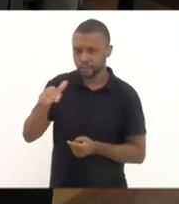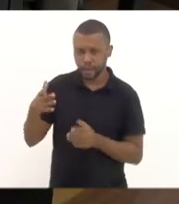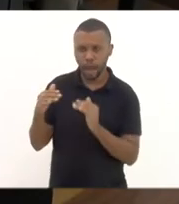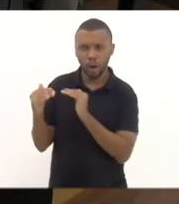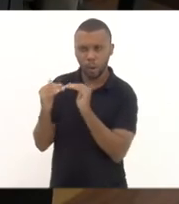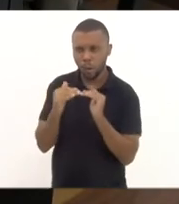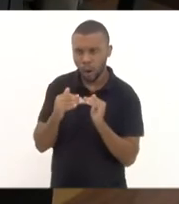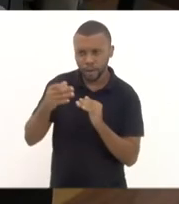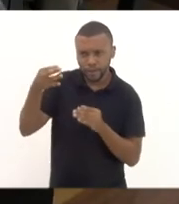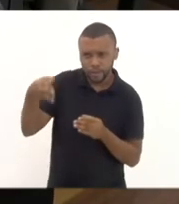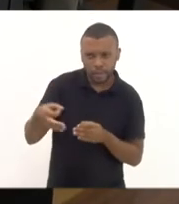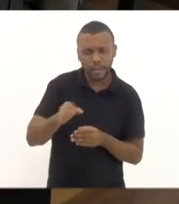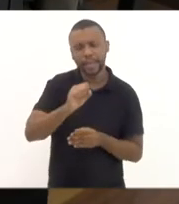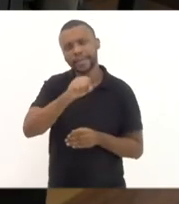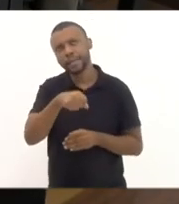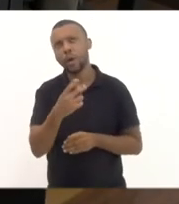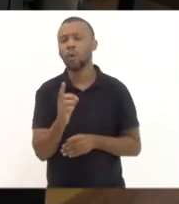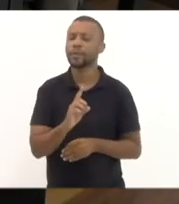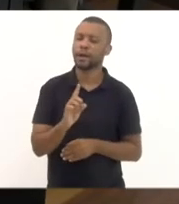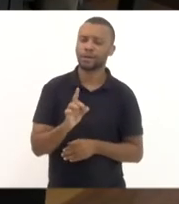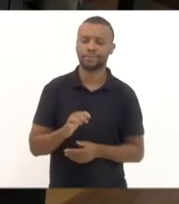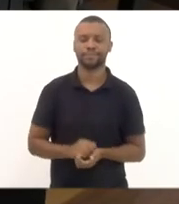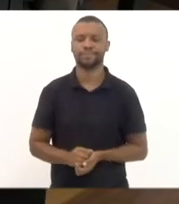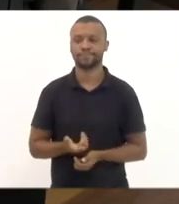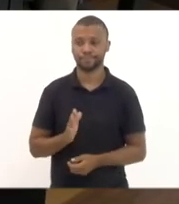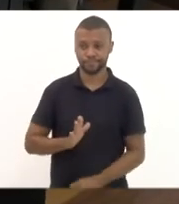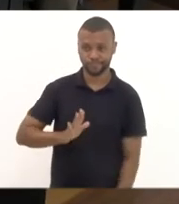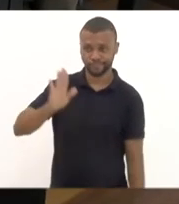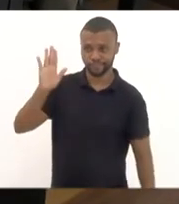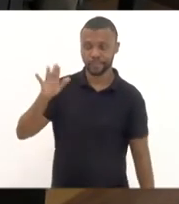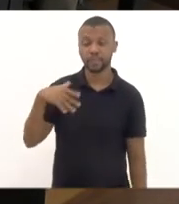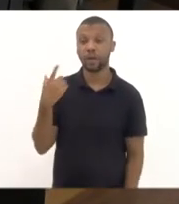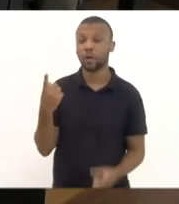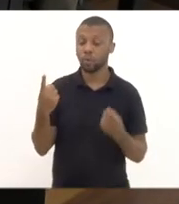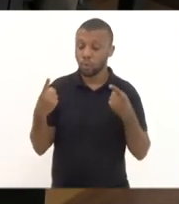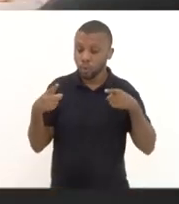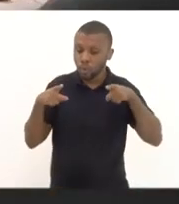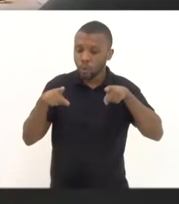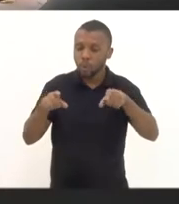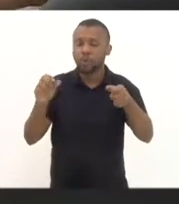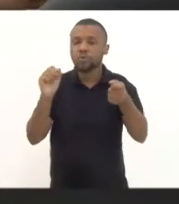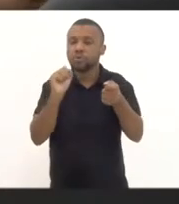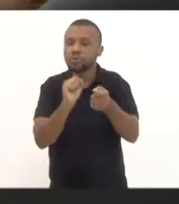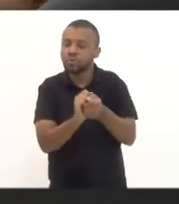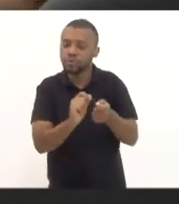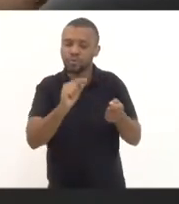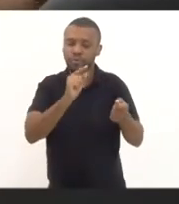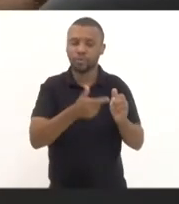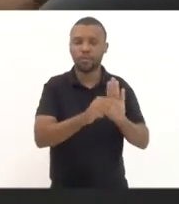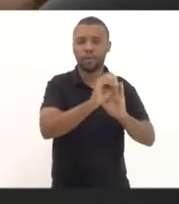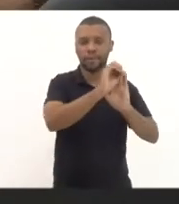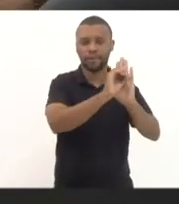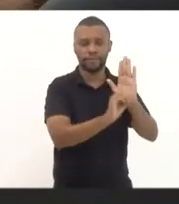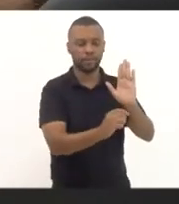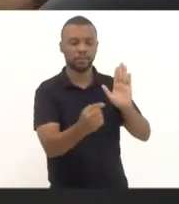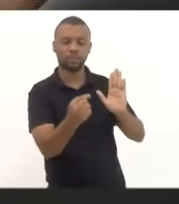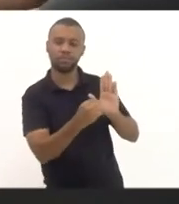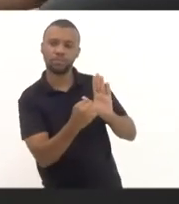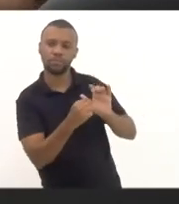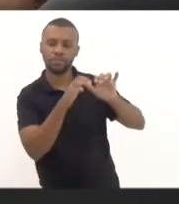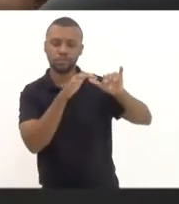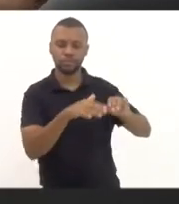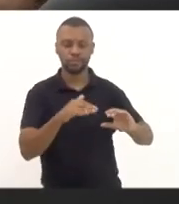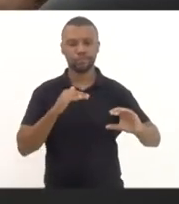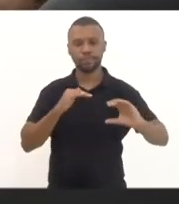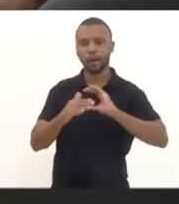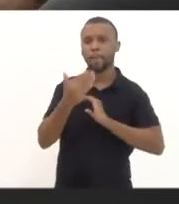concordo Sim o mar agora deputada concomitantemente ao ofício e